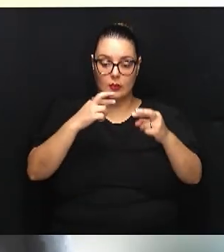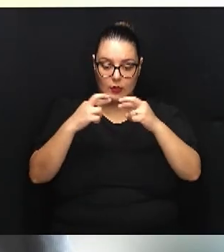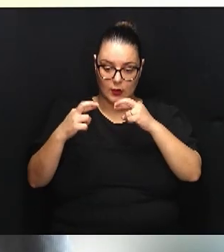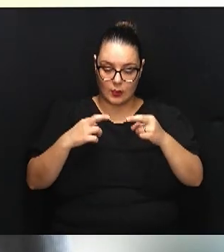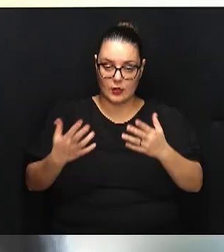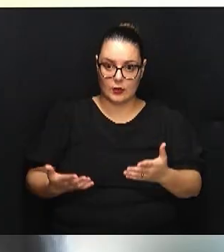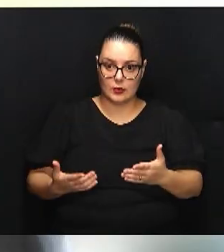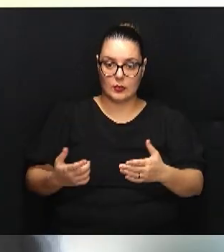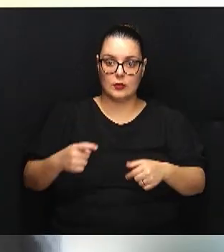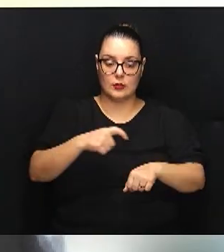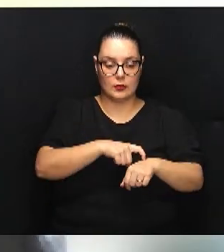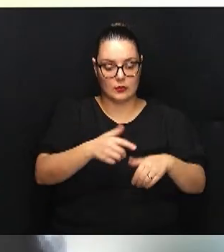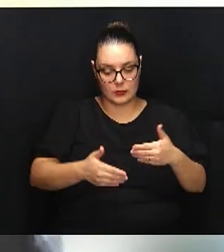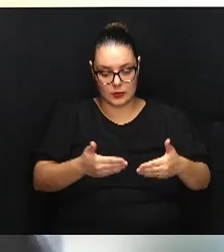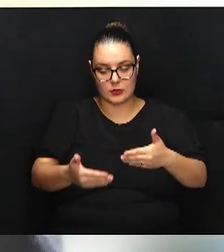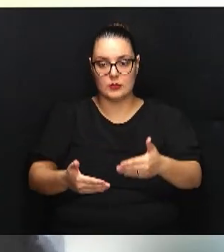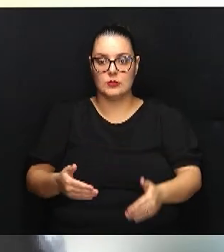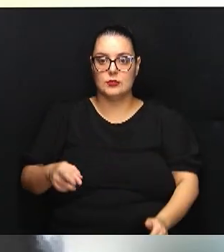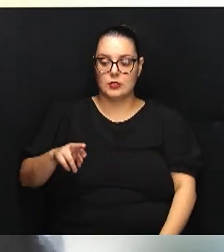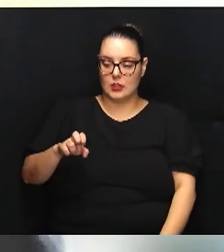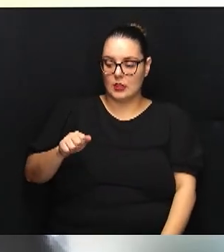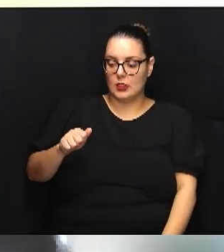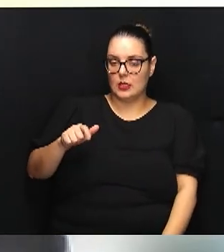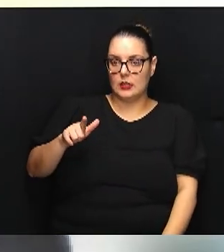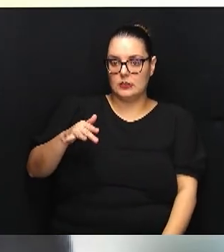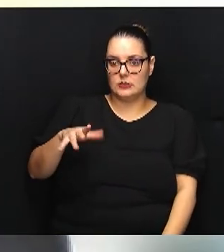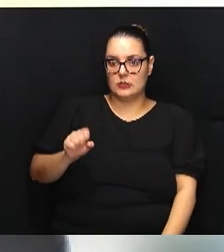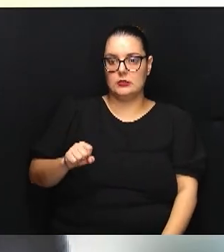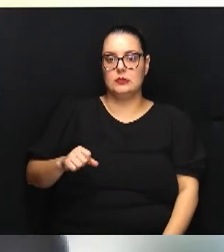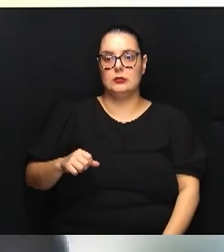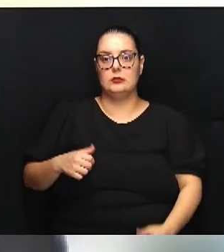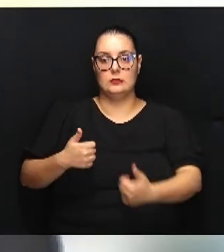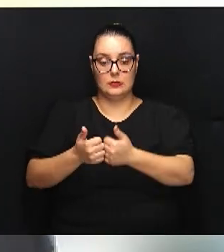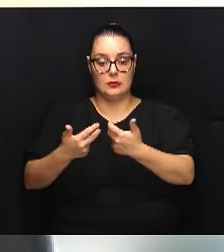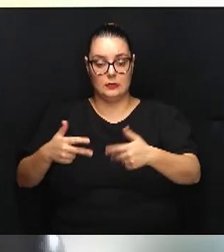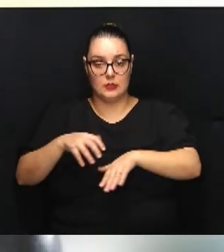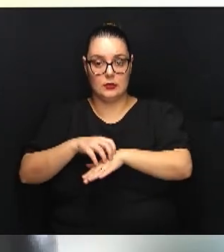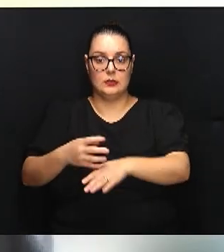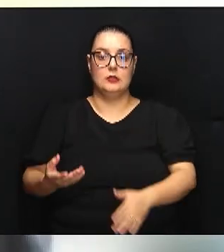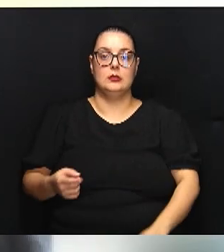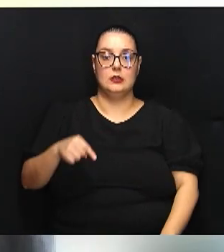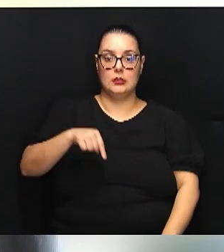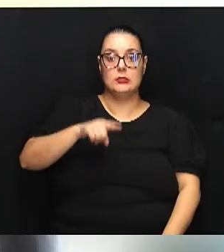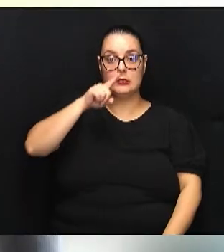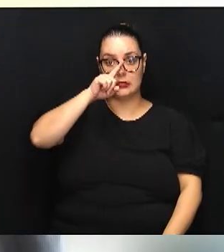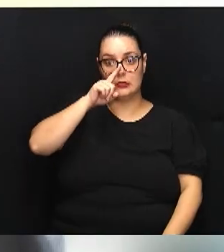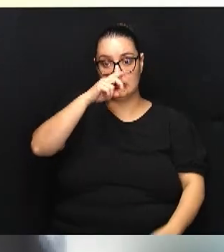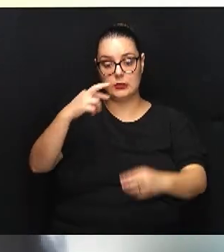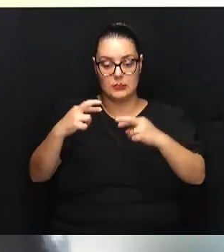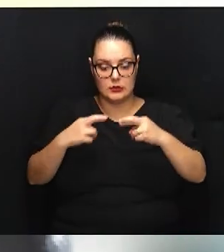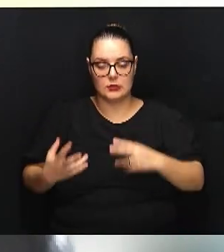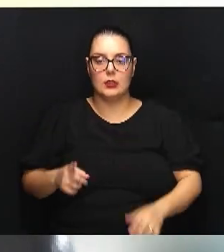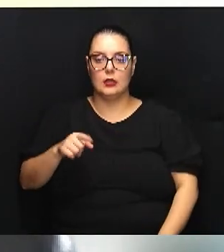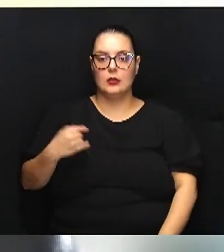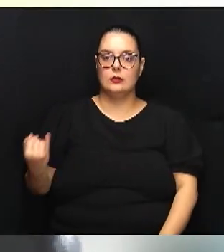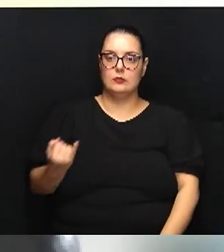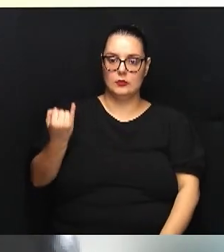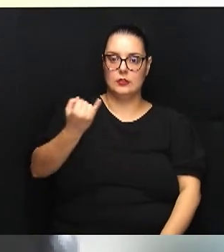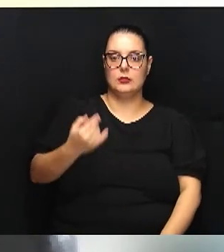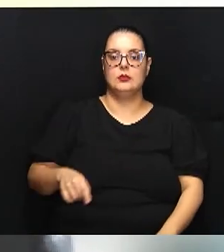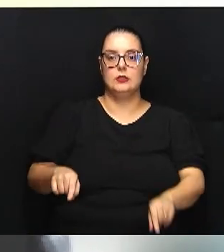também essa análise durante o processo de realização desse transporte. Essa análise de risco